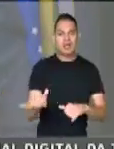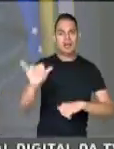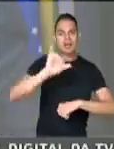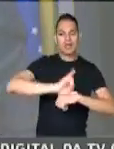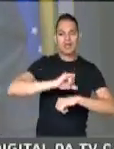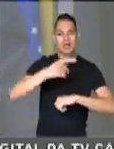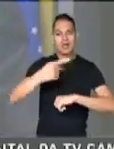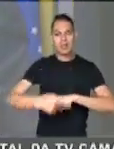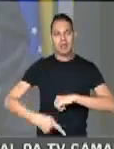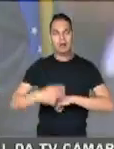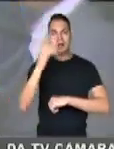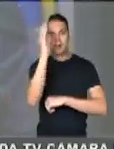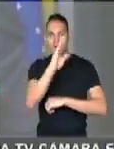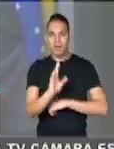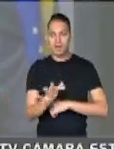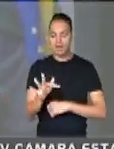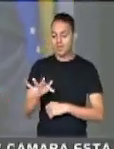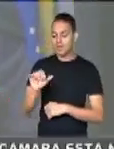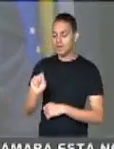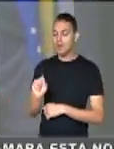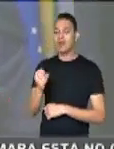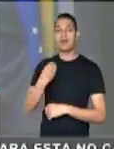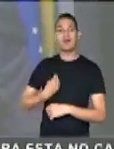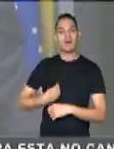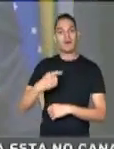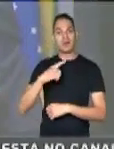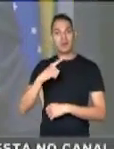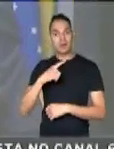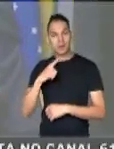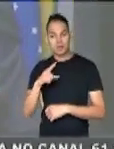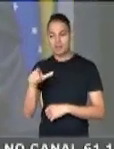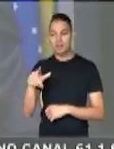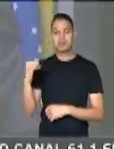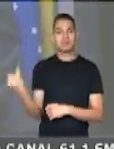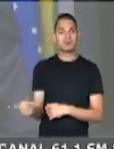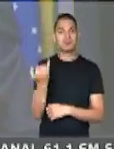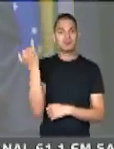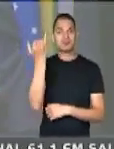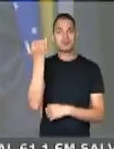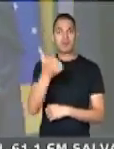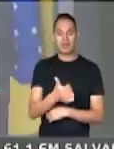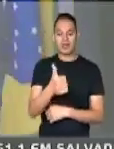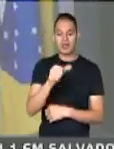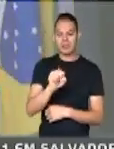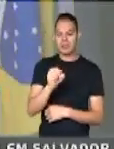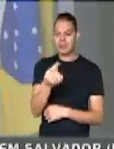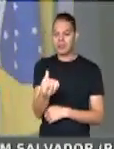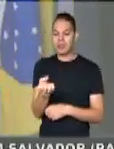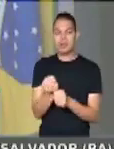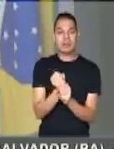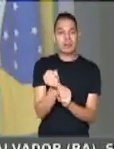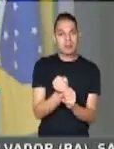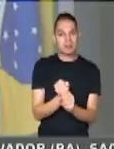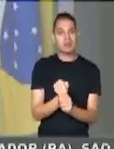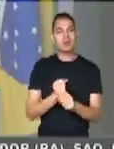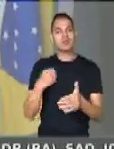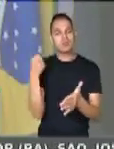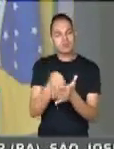dizer, Feira está presente, viva a Princesa do Sertão, viva os seus 186 anos e